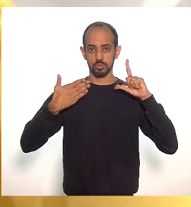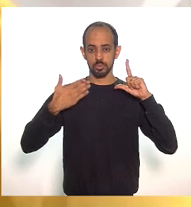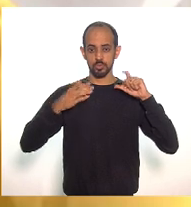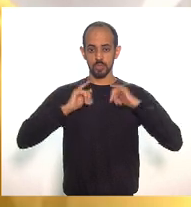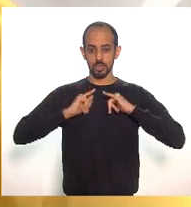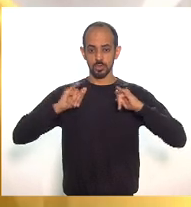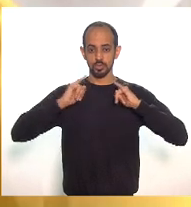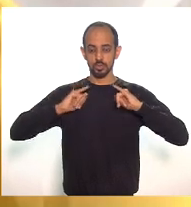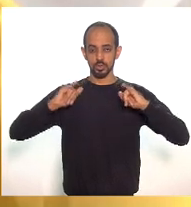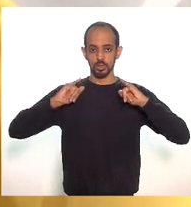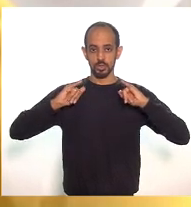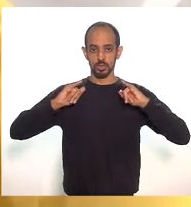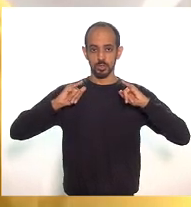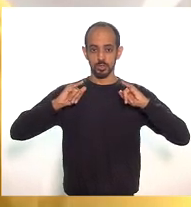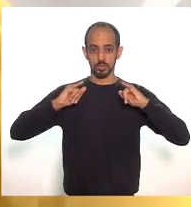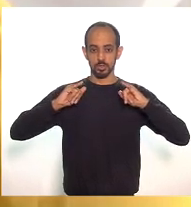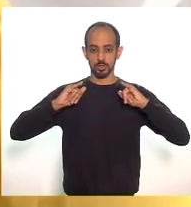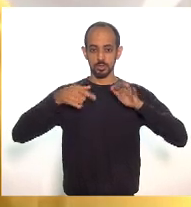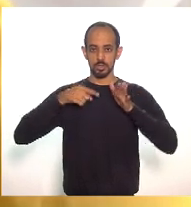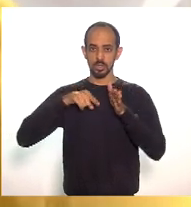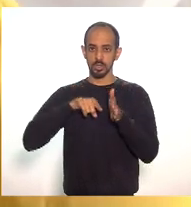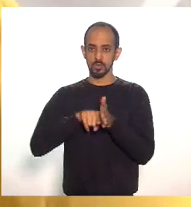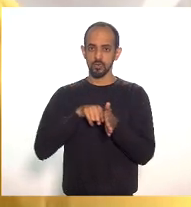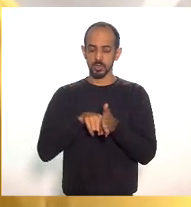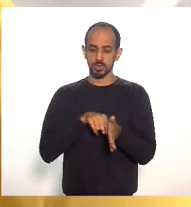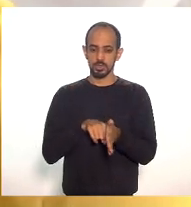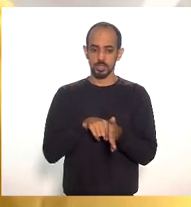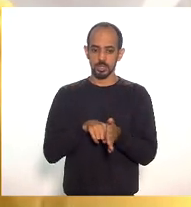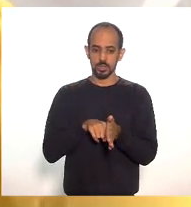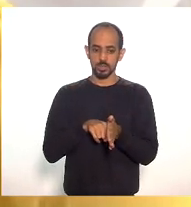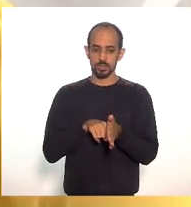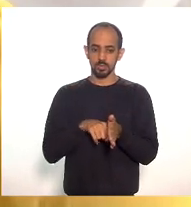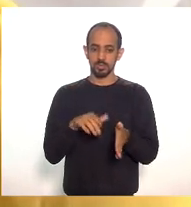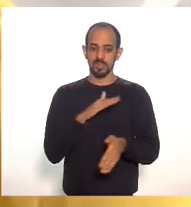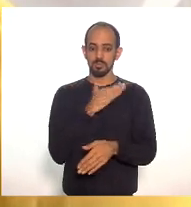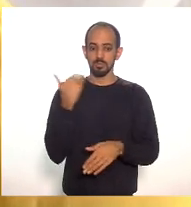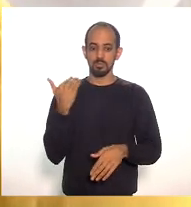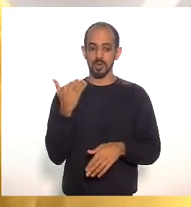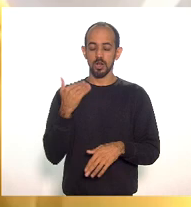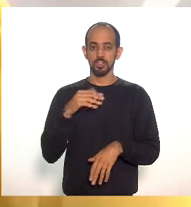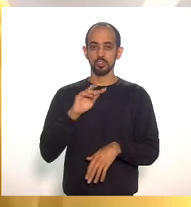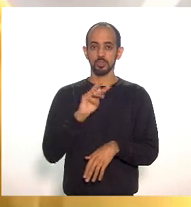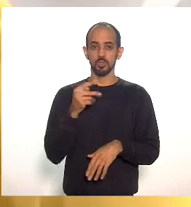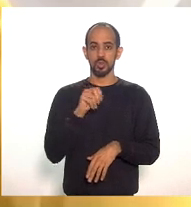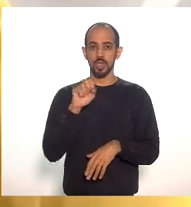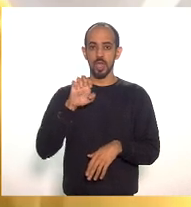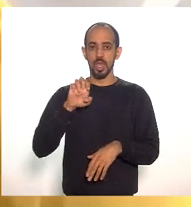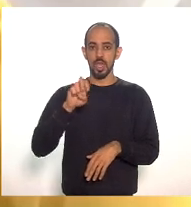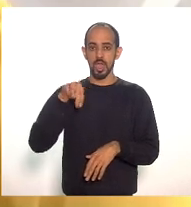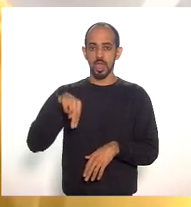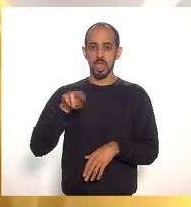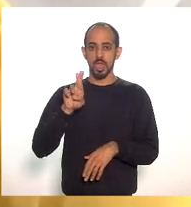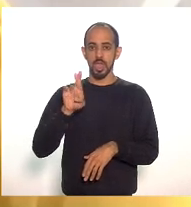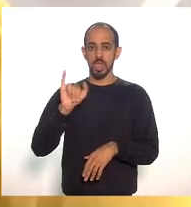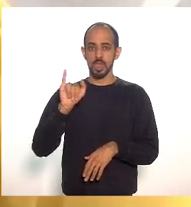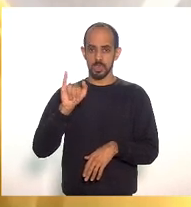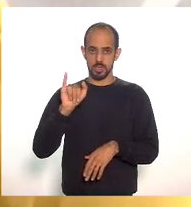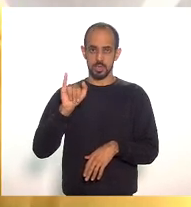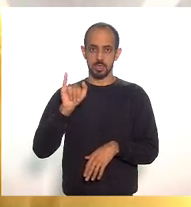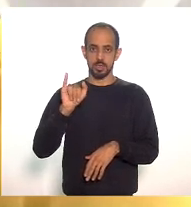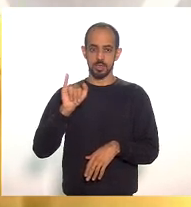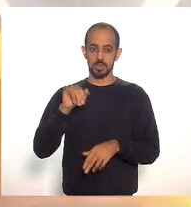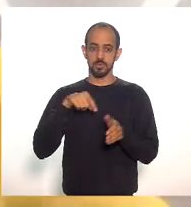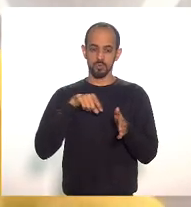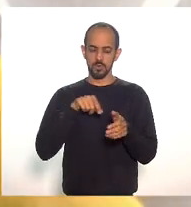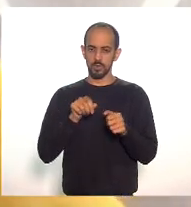com as notícias relativas a investir o Gomes Idio's do menino Henry que foi feita e